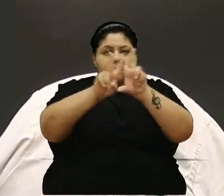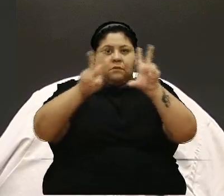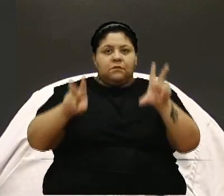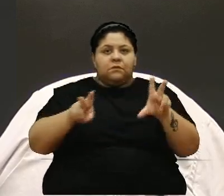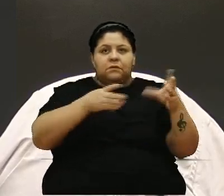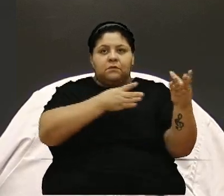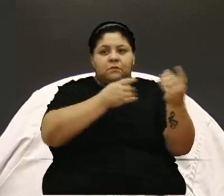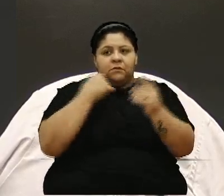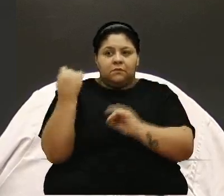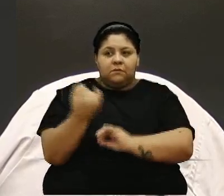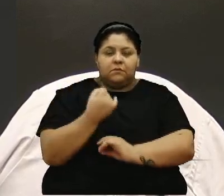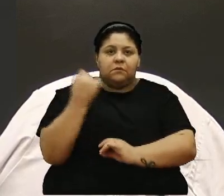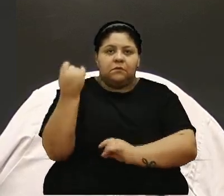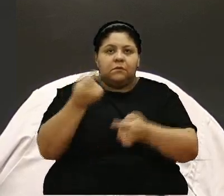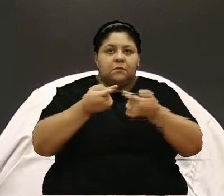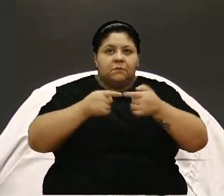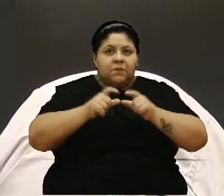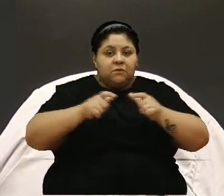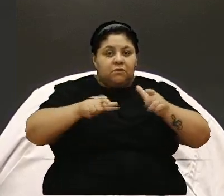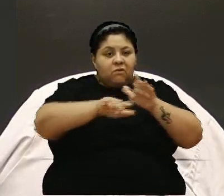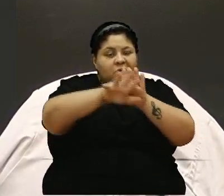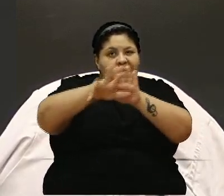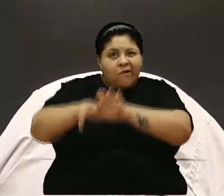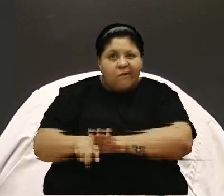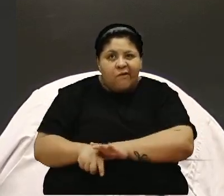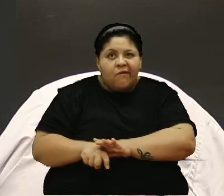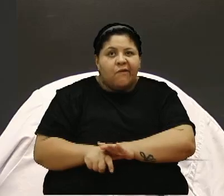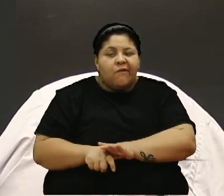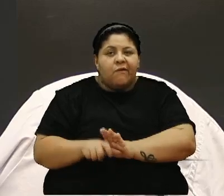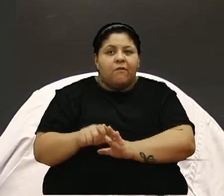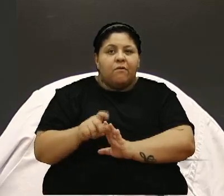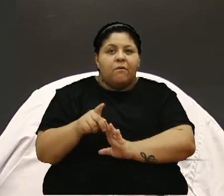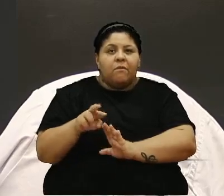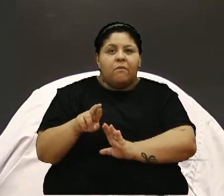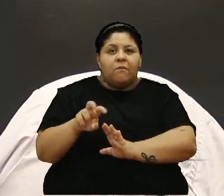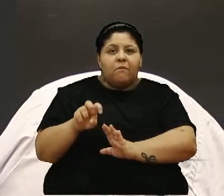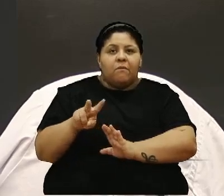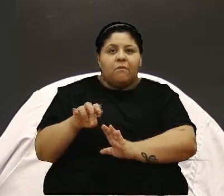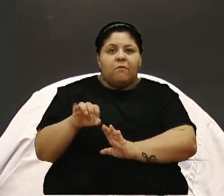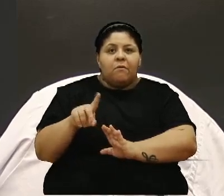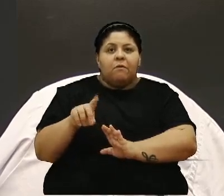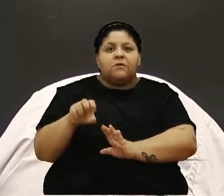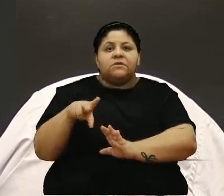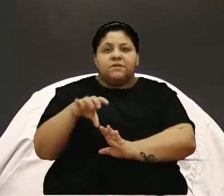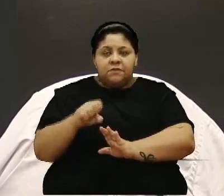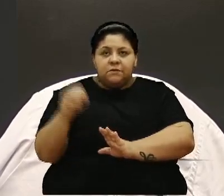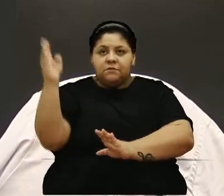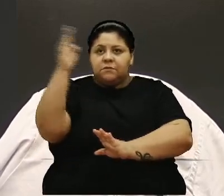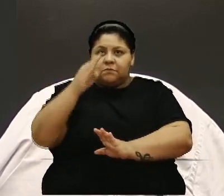muito importante, mas o maior crime promovido em face da Previdência do Brasil e em face dos aposentados